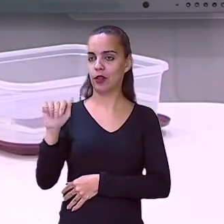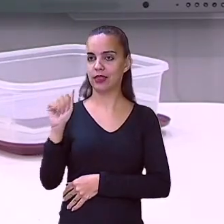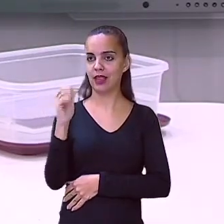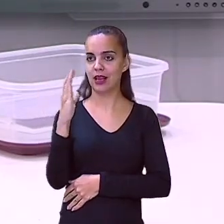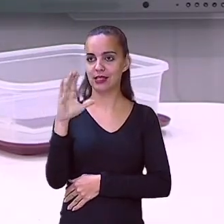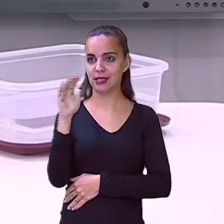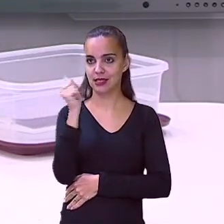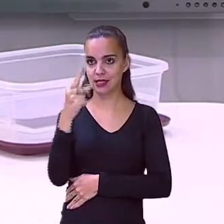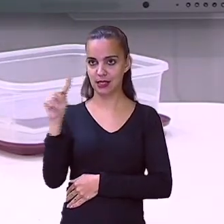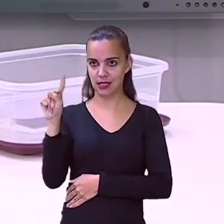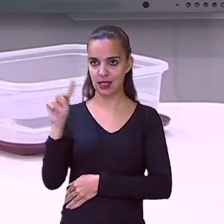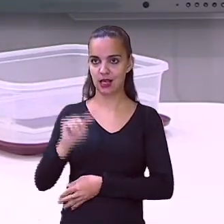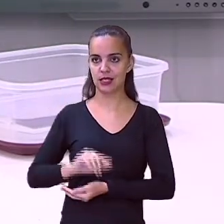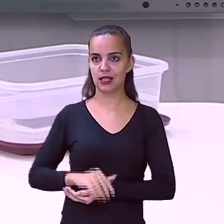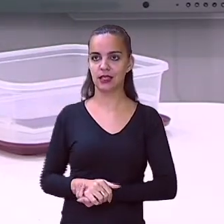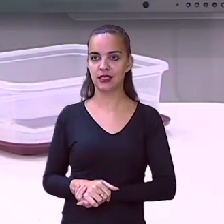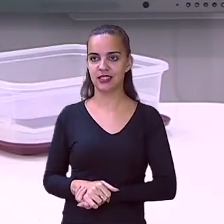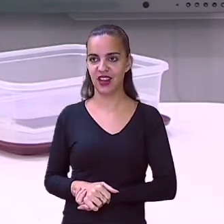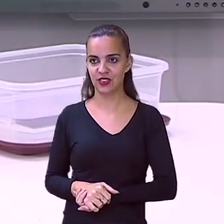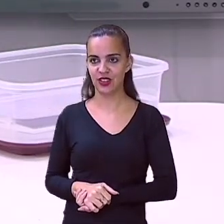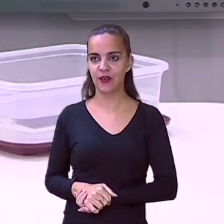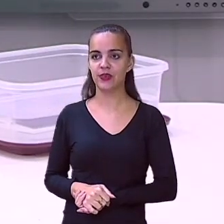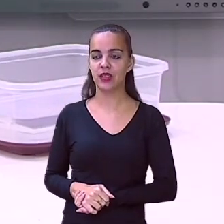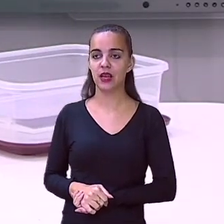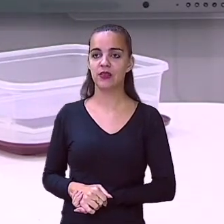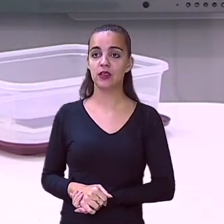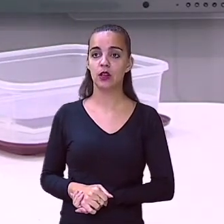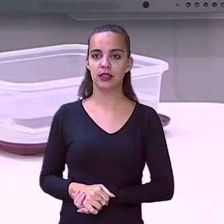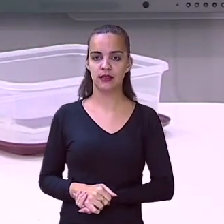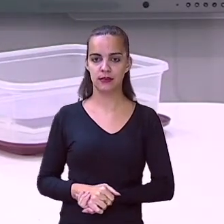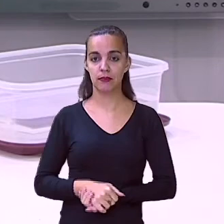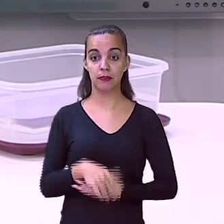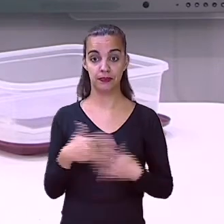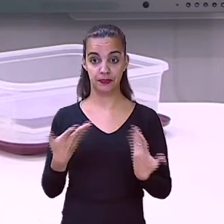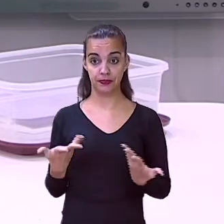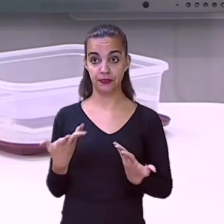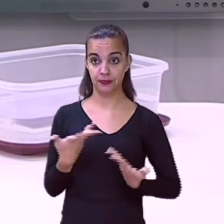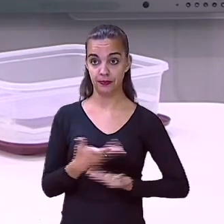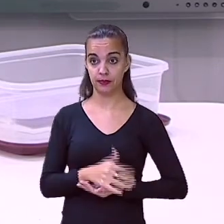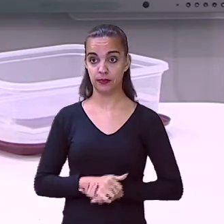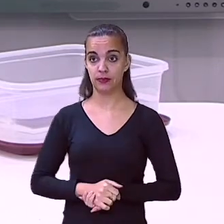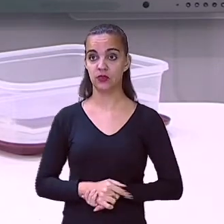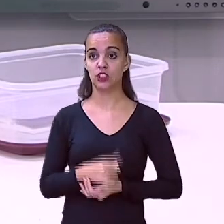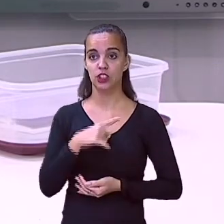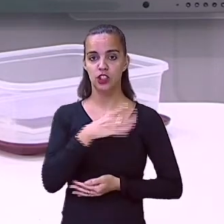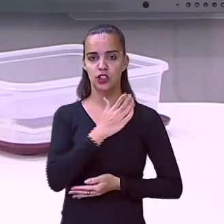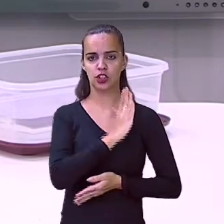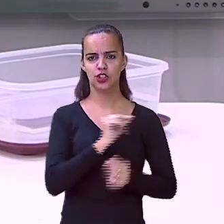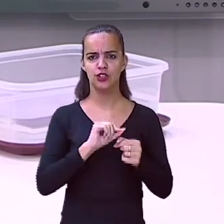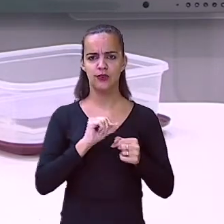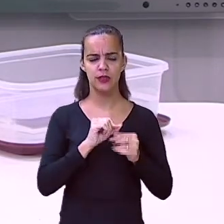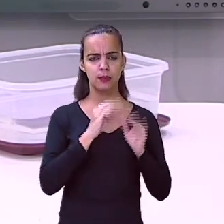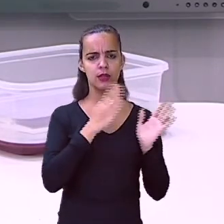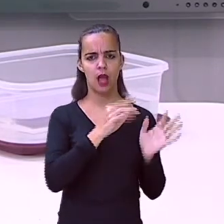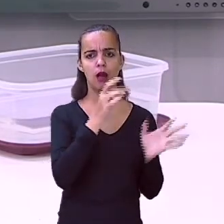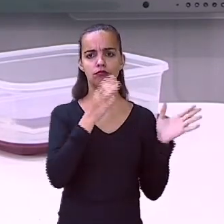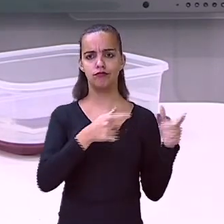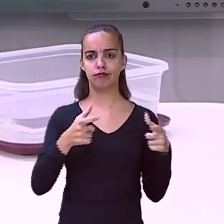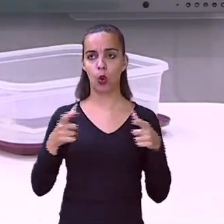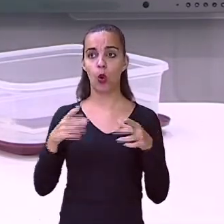flotação. Passar para cá para ficar mais fácil para você. Flotação. Então, separação magnética,